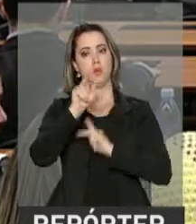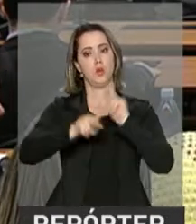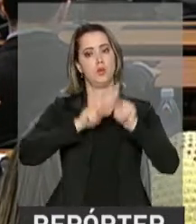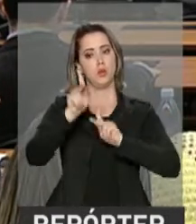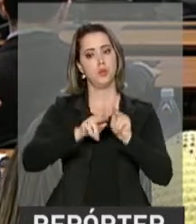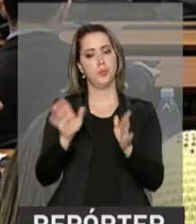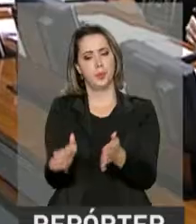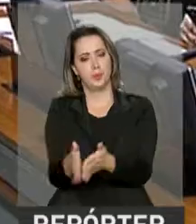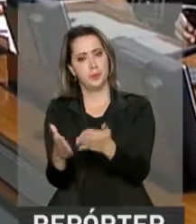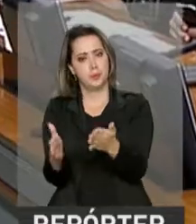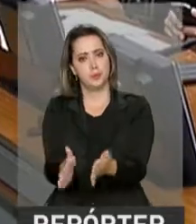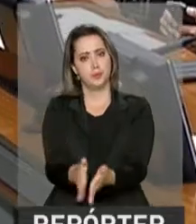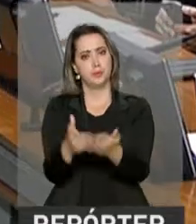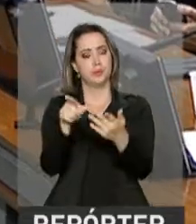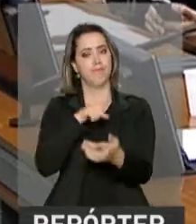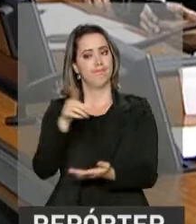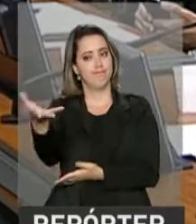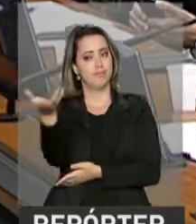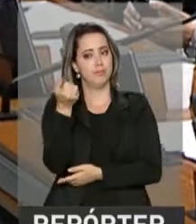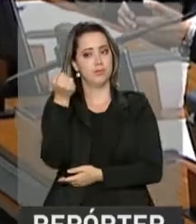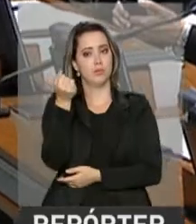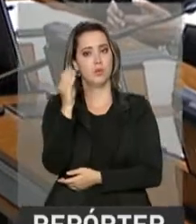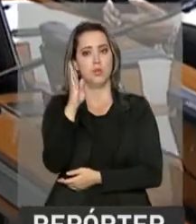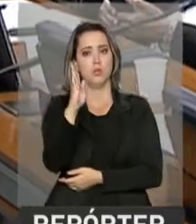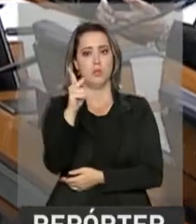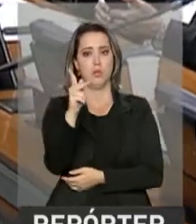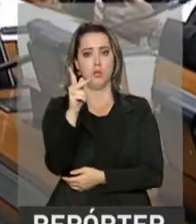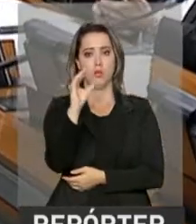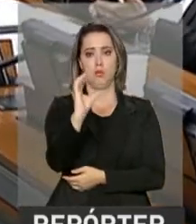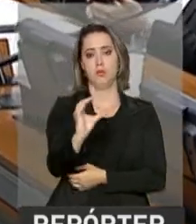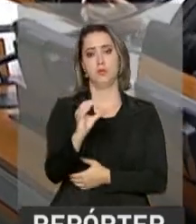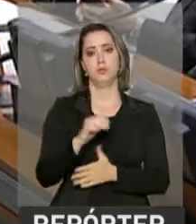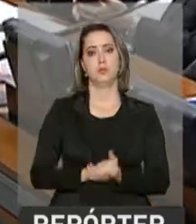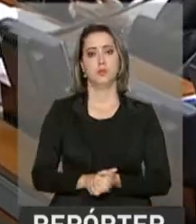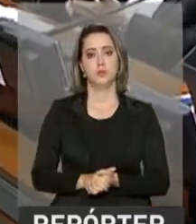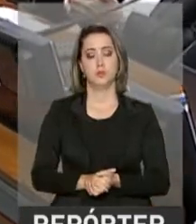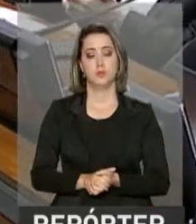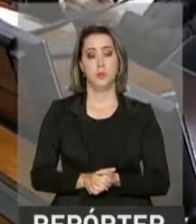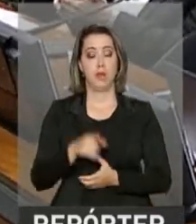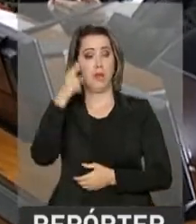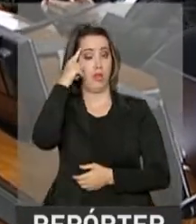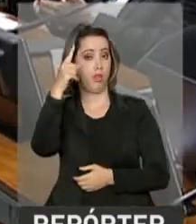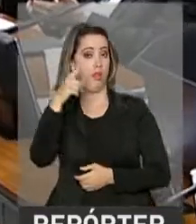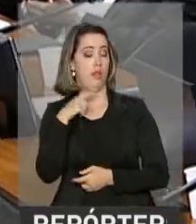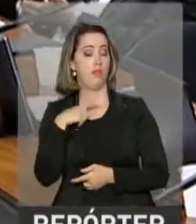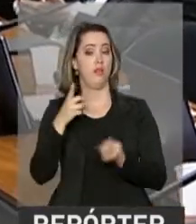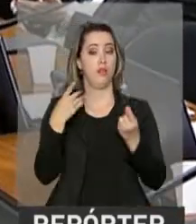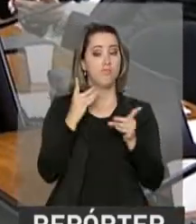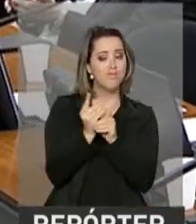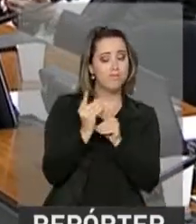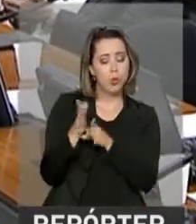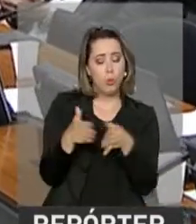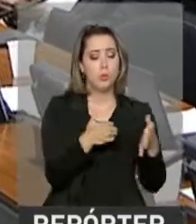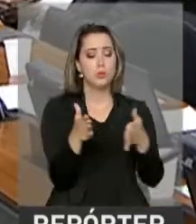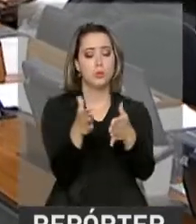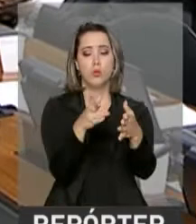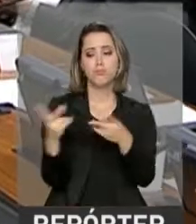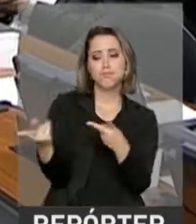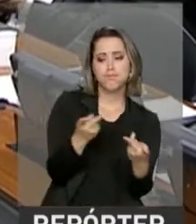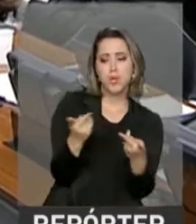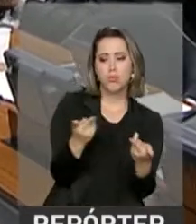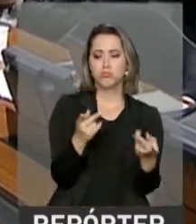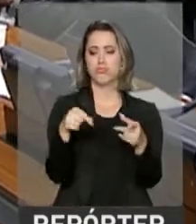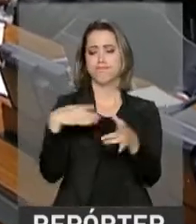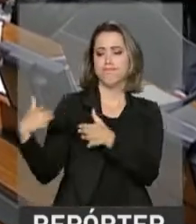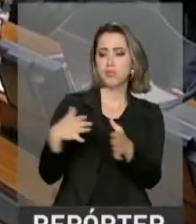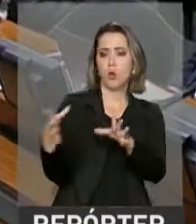mais vulnerável que recebem o benefício de prestação continuada a ideia era encontrar um caminho entre a necessidade